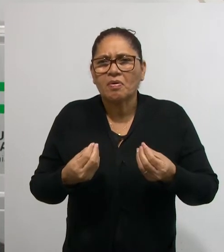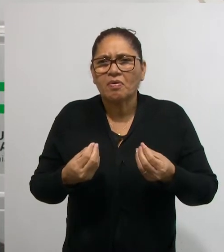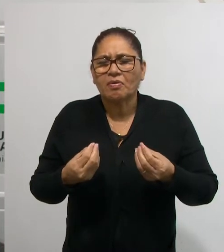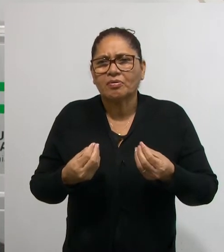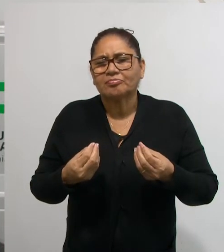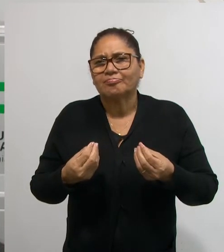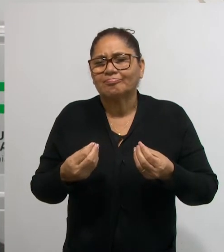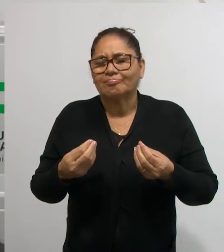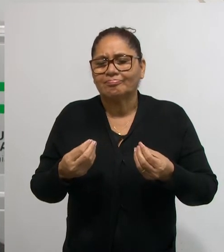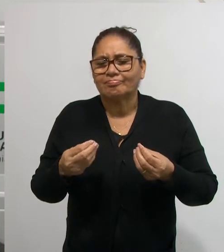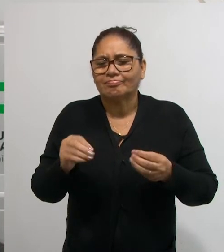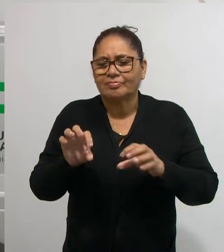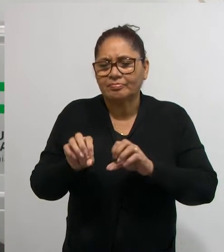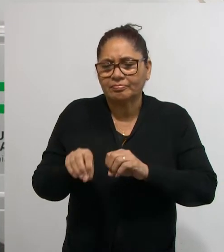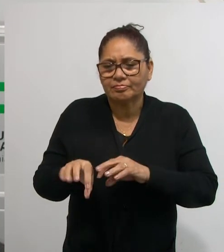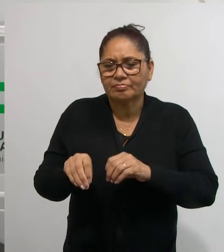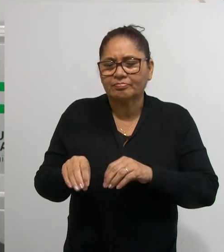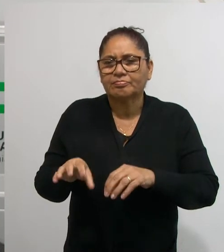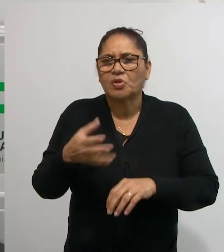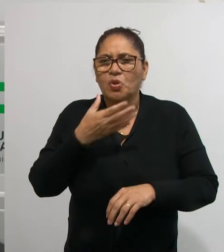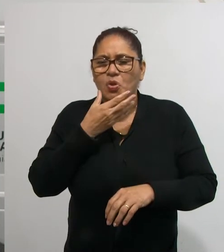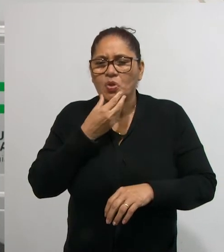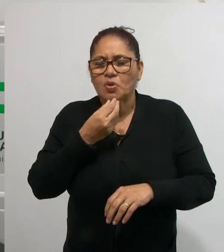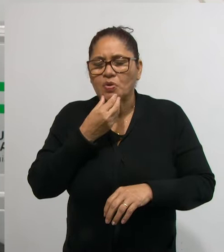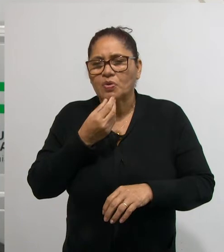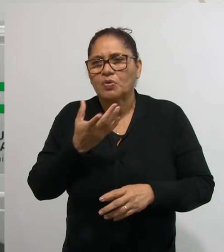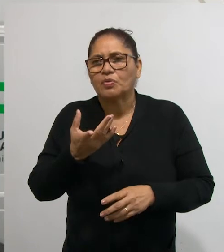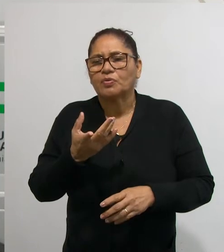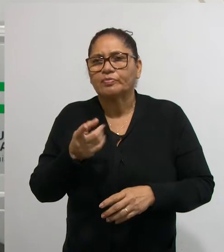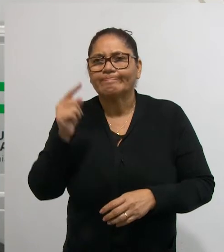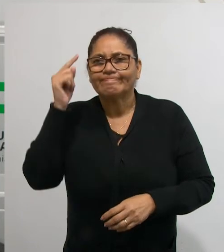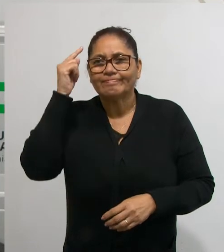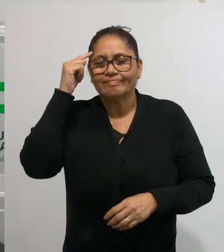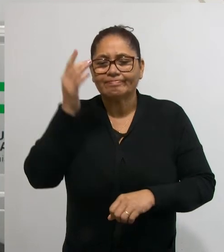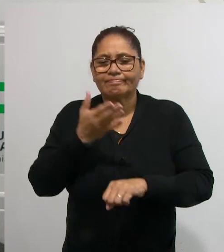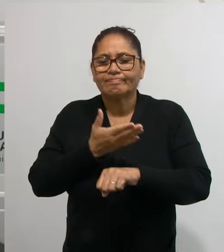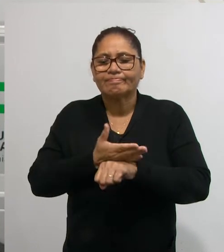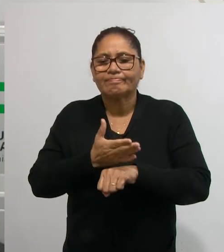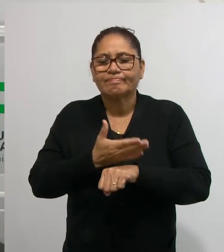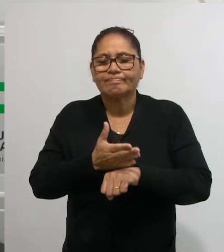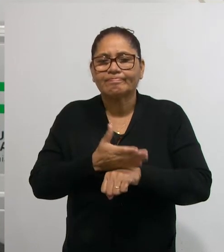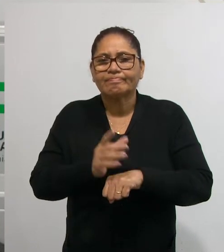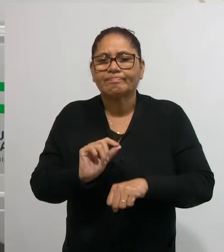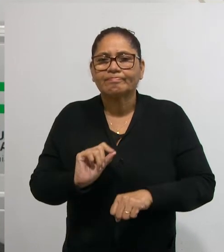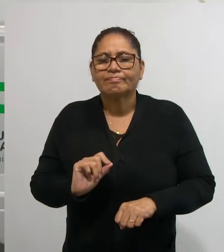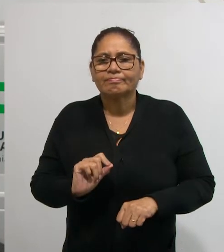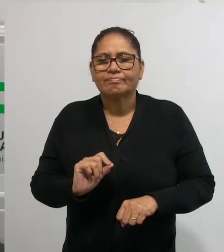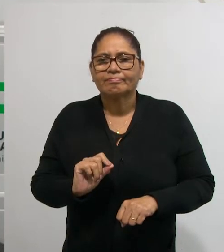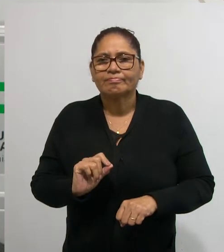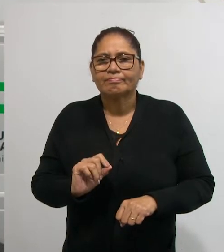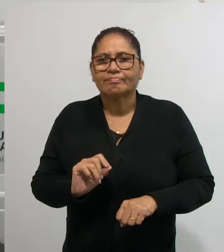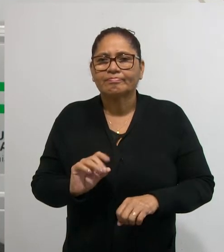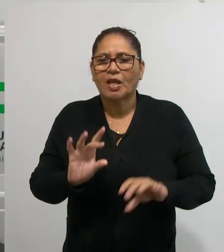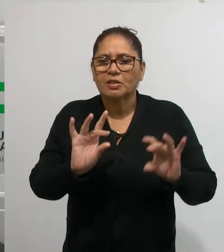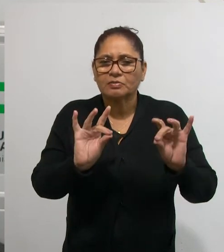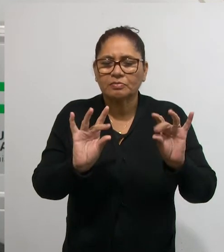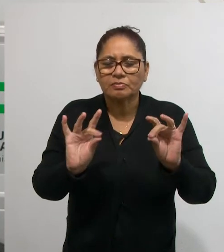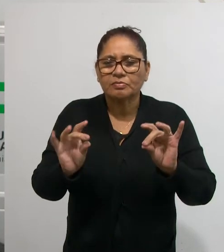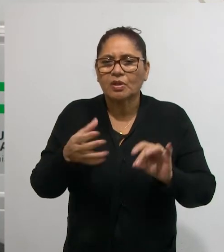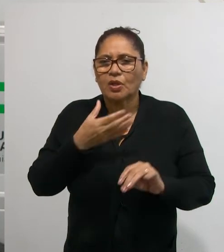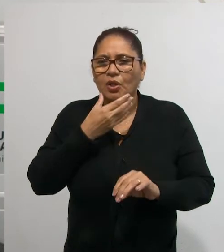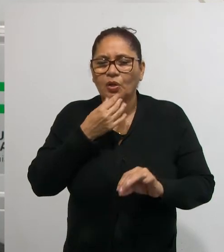concepção de homem, essa concepção de ensino, refletia em uma prática, né, uma prática específica. Então, aquele homem